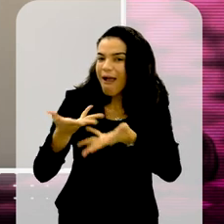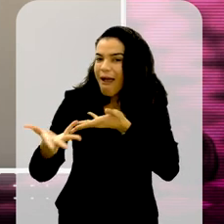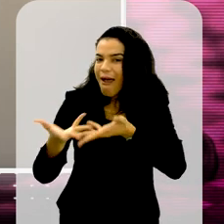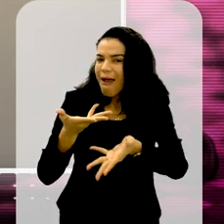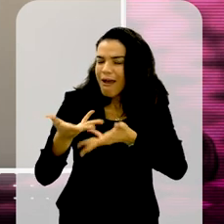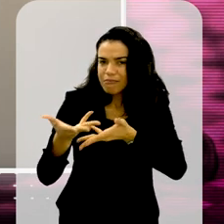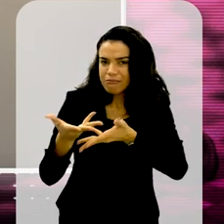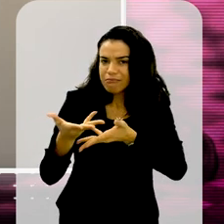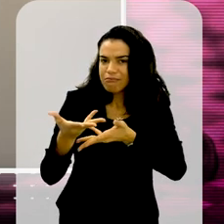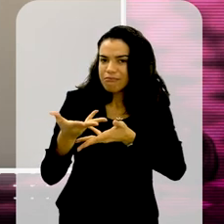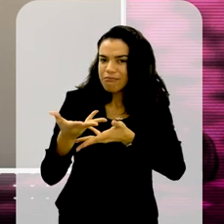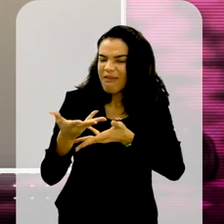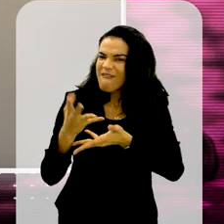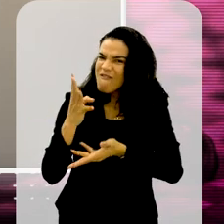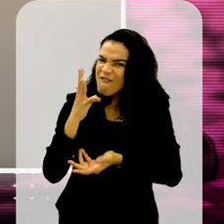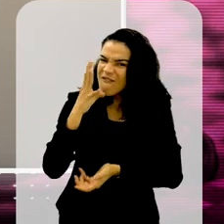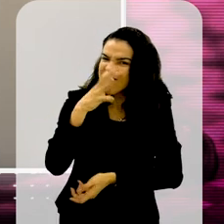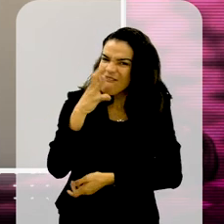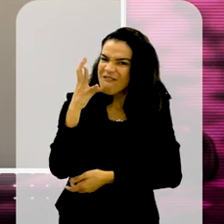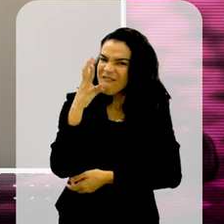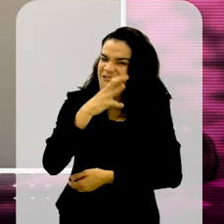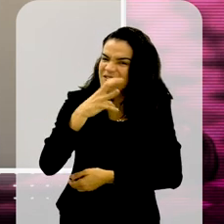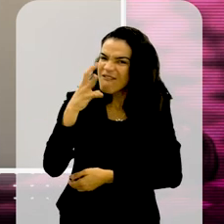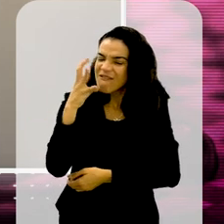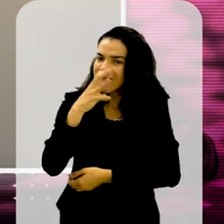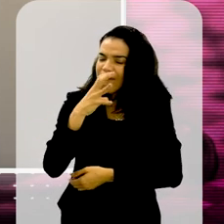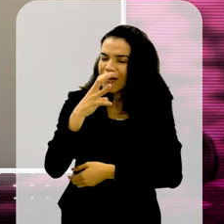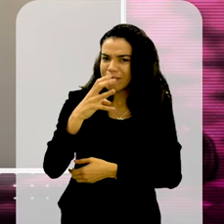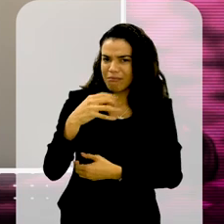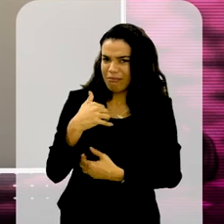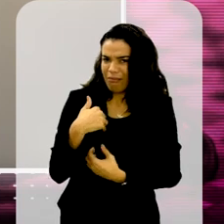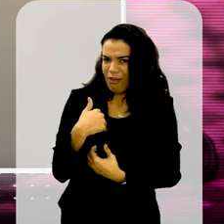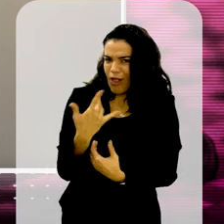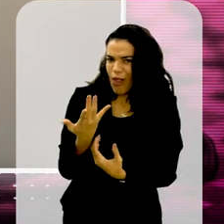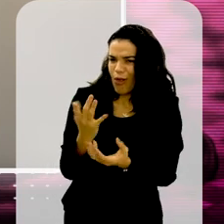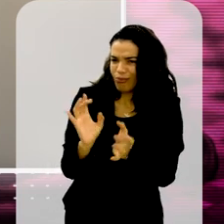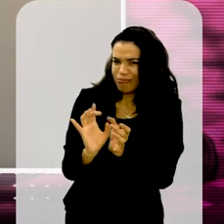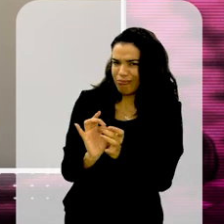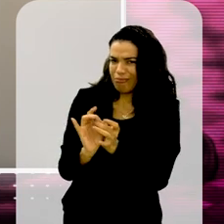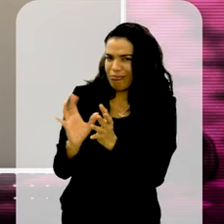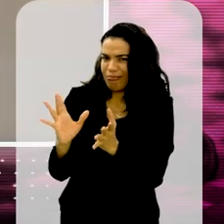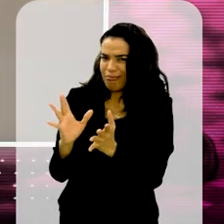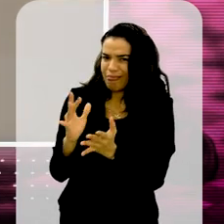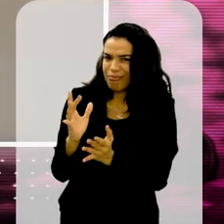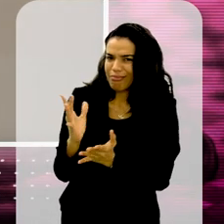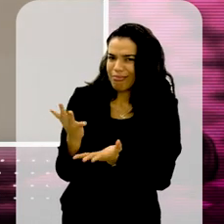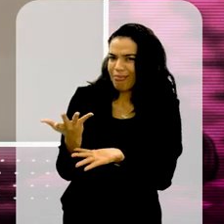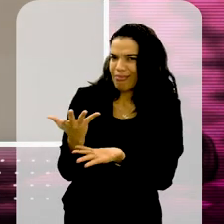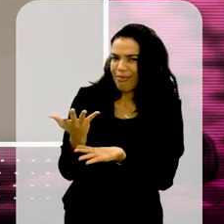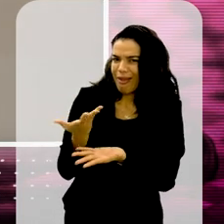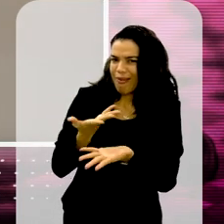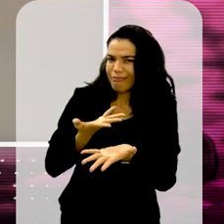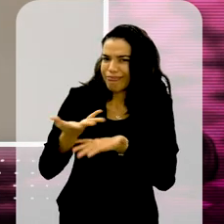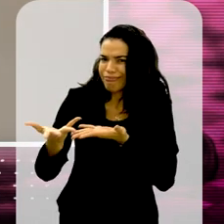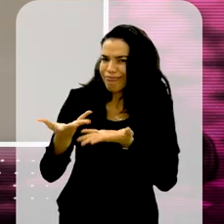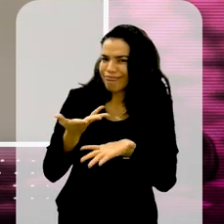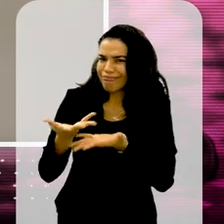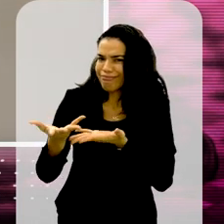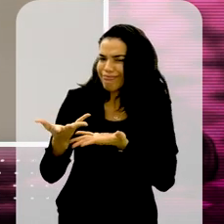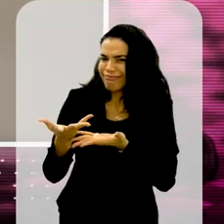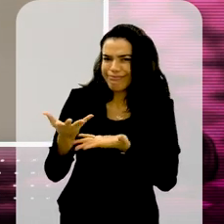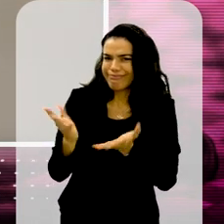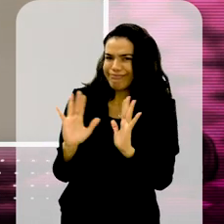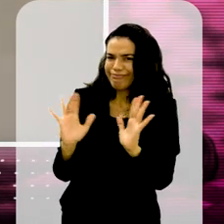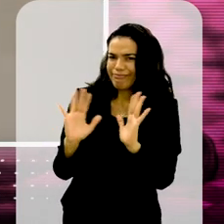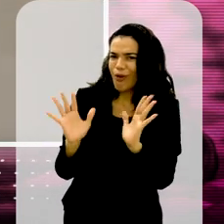criar essa intimidade, né? Mas em nenhum momento você deu essa abertura para ela, né? É uma falsa